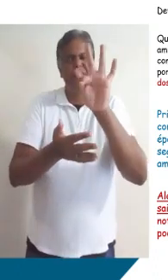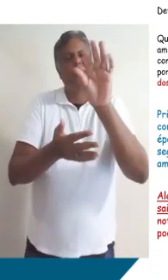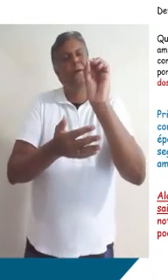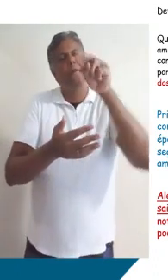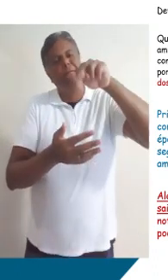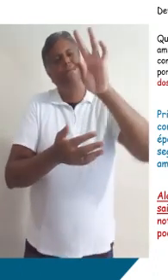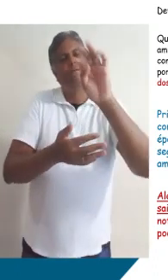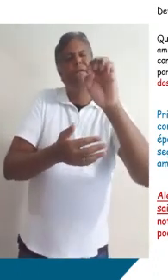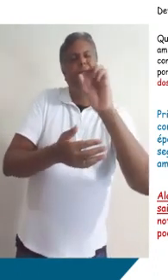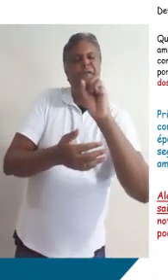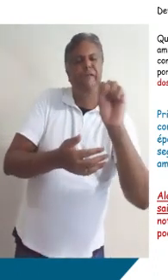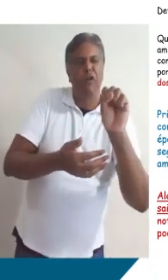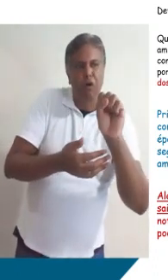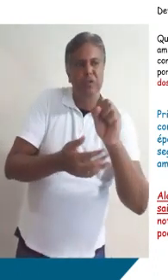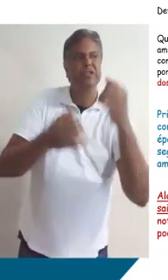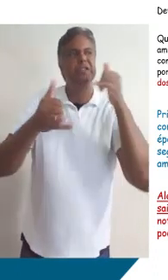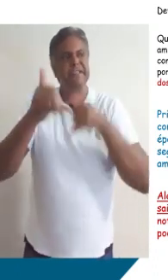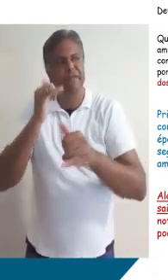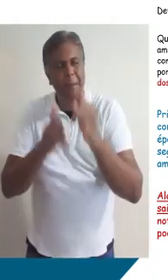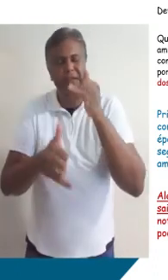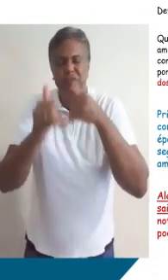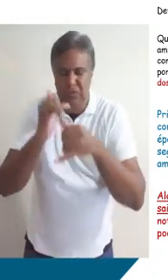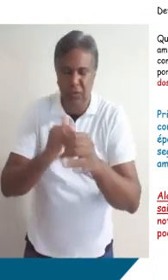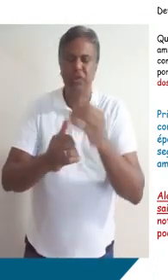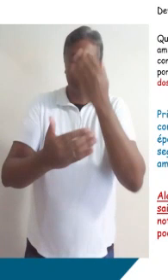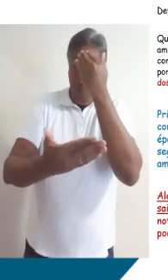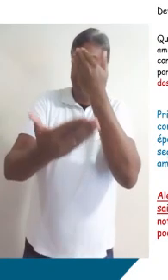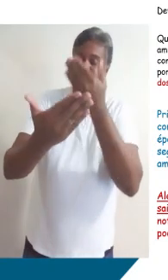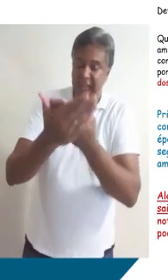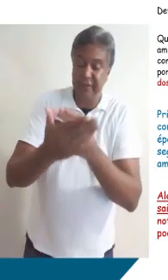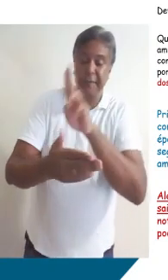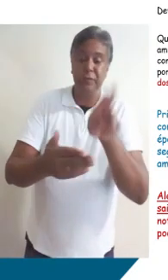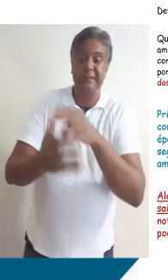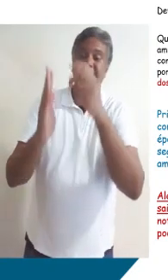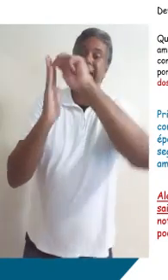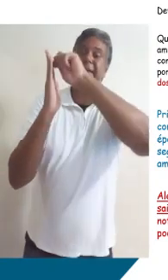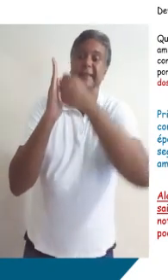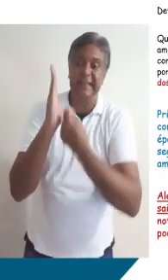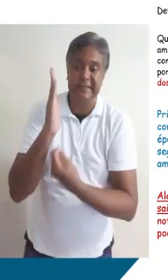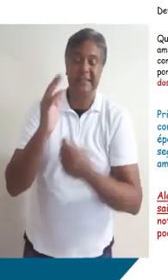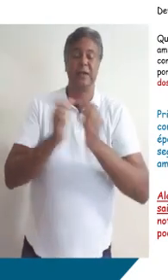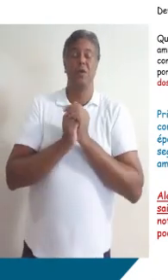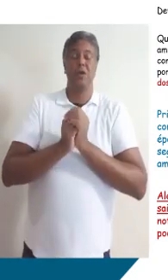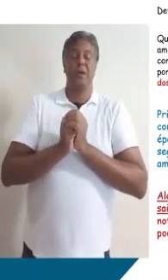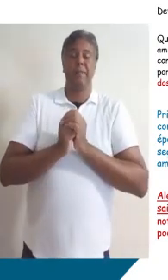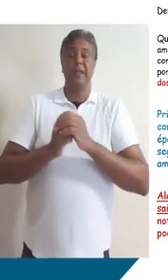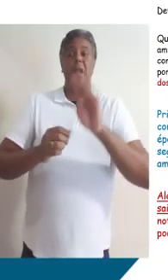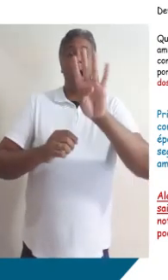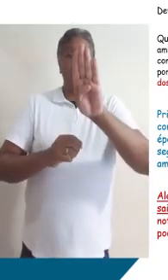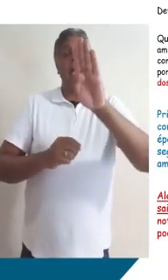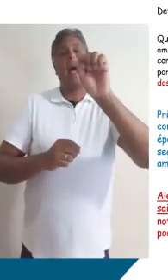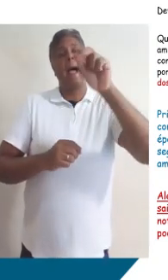vezes inventam coisas para convencer os pais de que eles estão certos. Vale só lembrar que na banca do Enem não tem